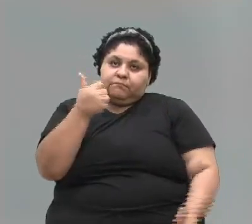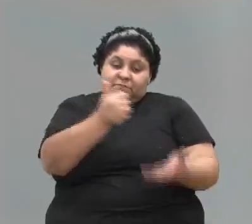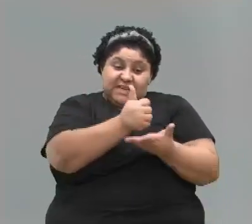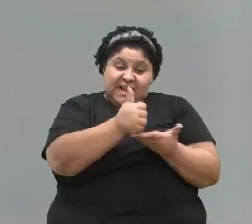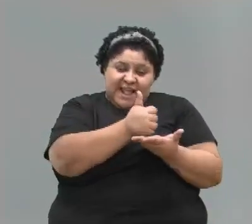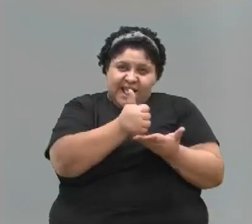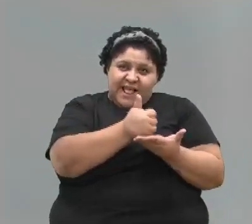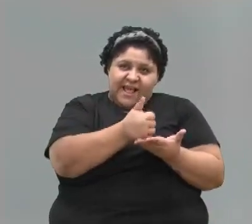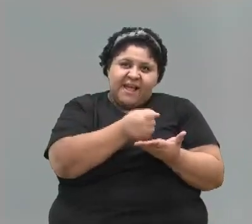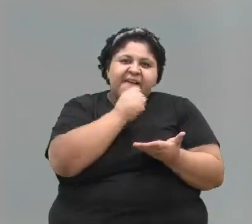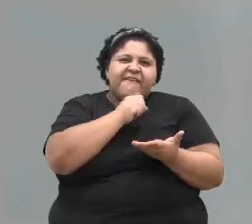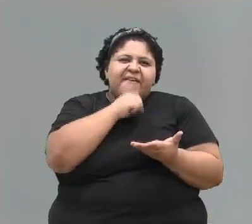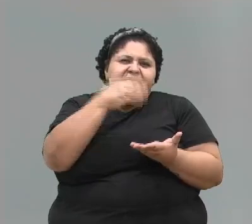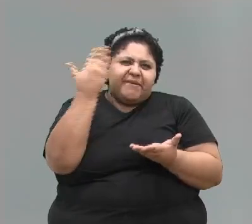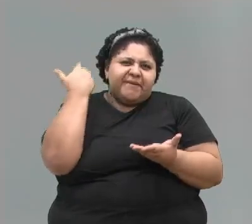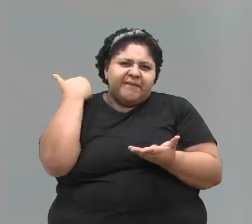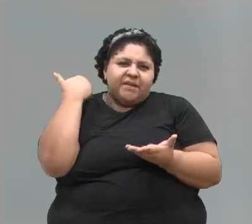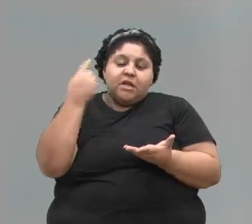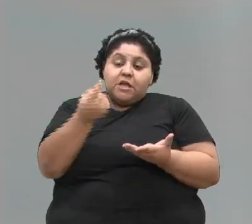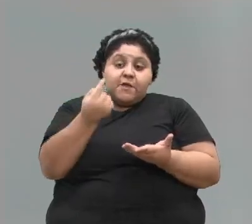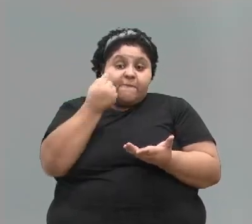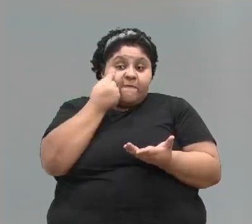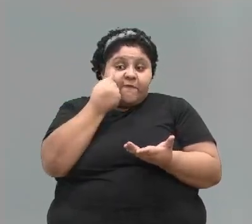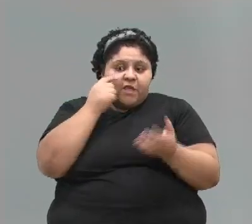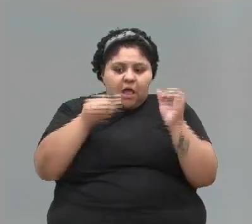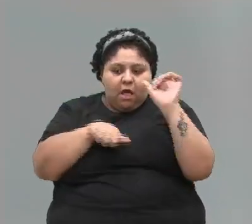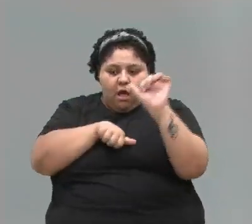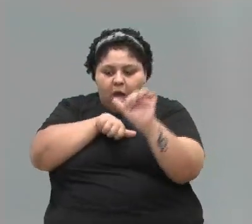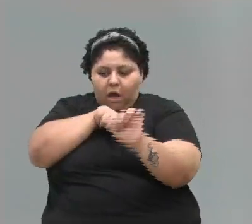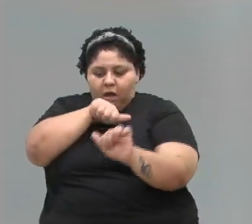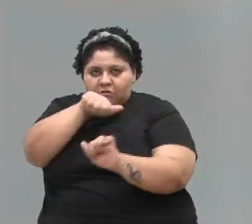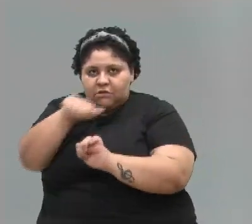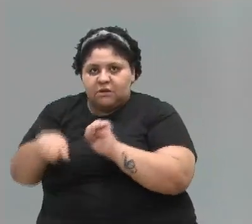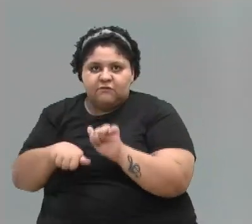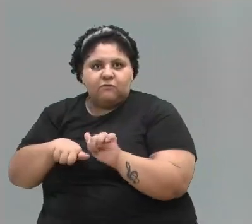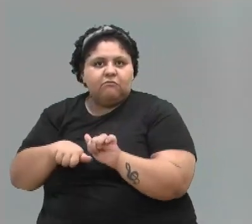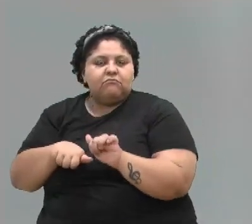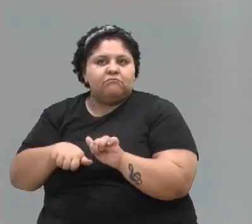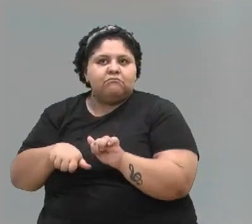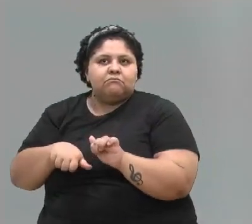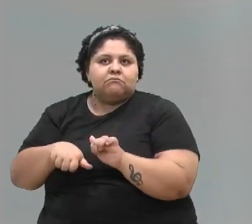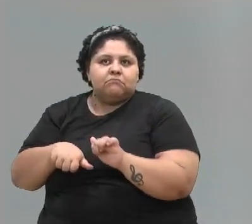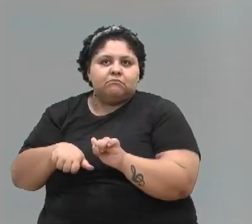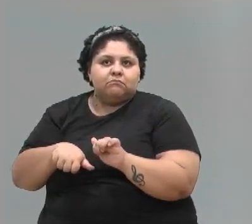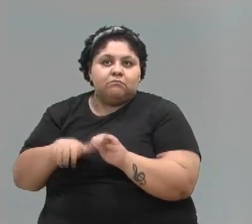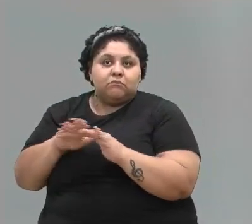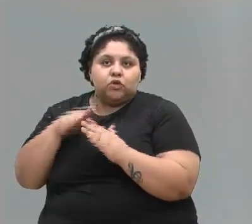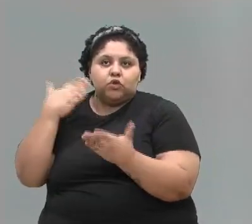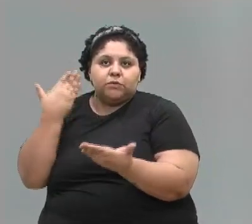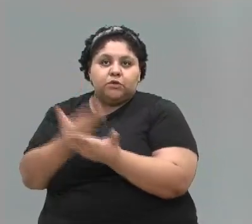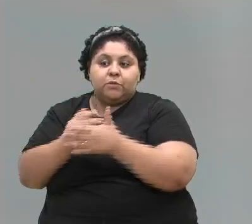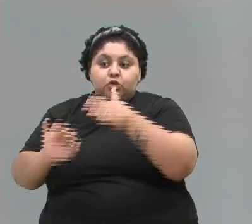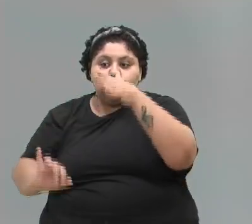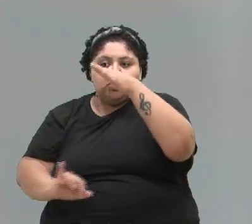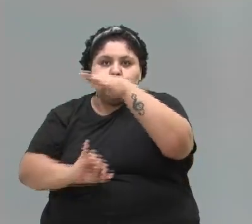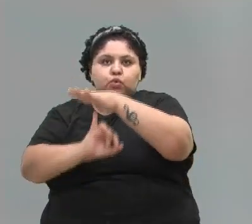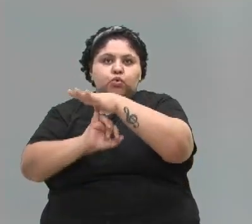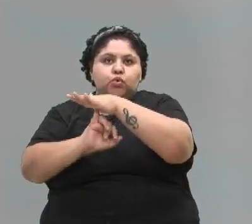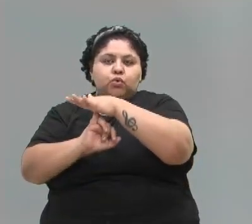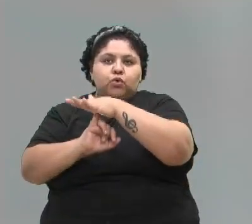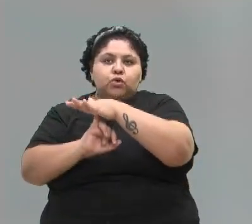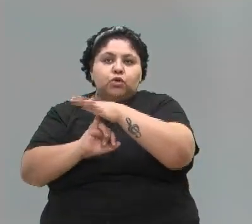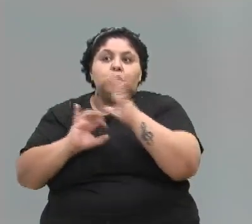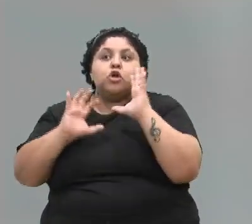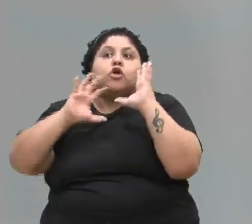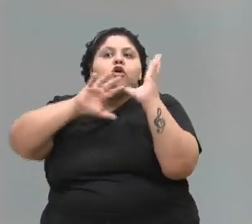antigo Cacitiro, e ver a transformação, aquilo se transformando numa escola, num Instituto Federal, e o quanto mudou e